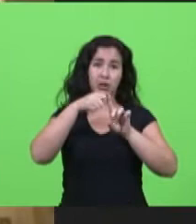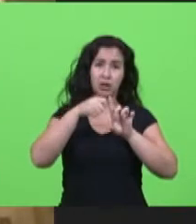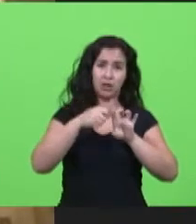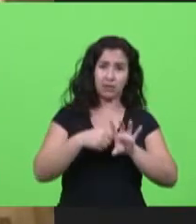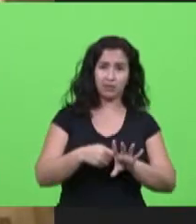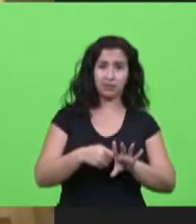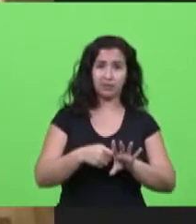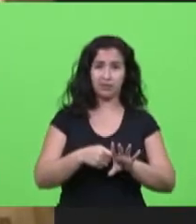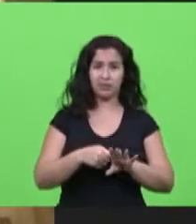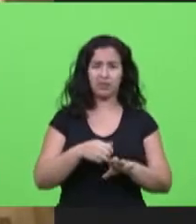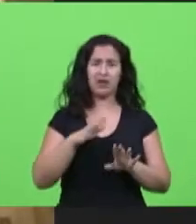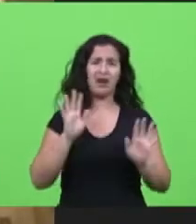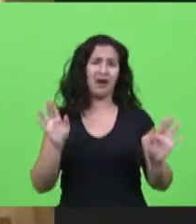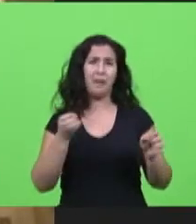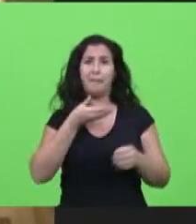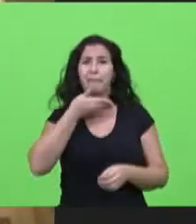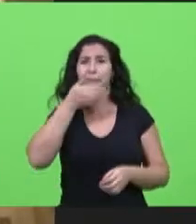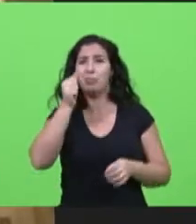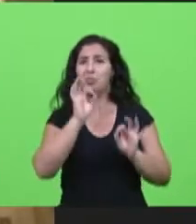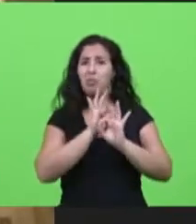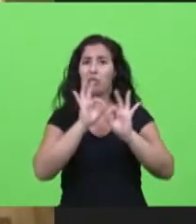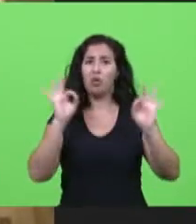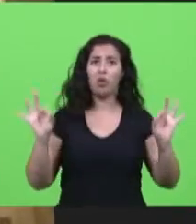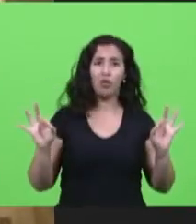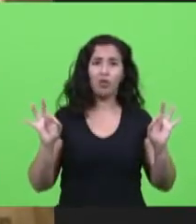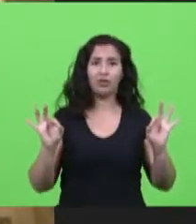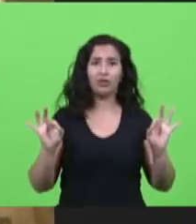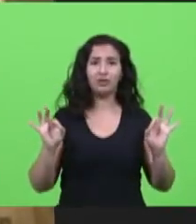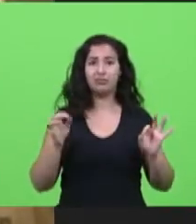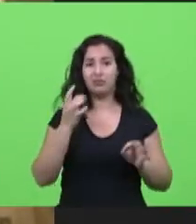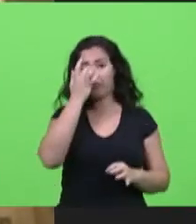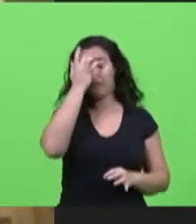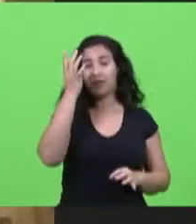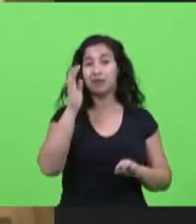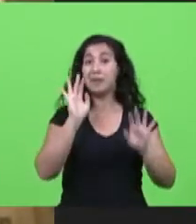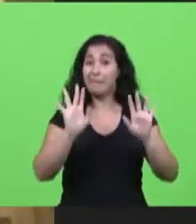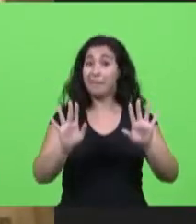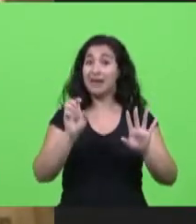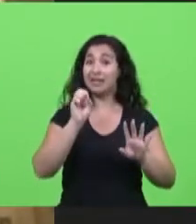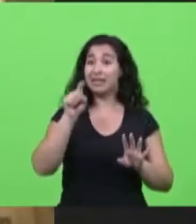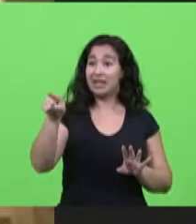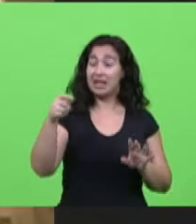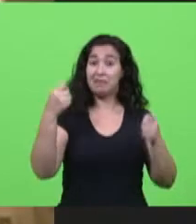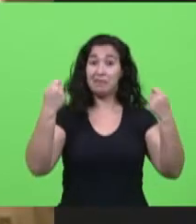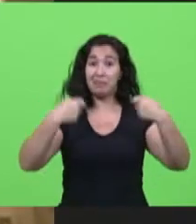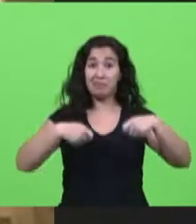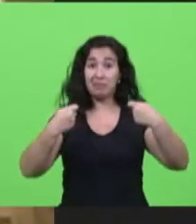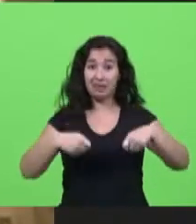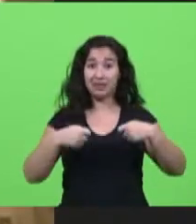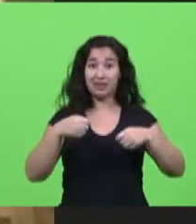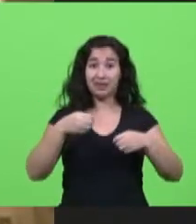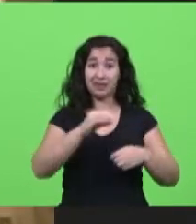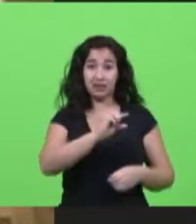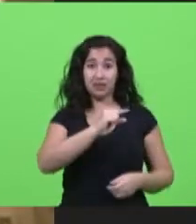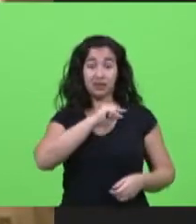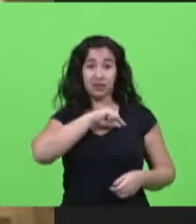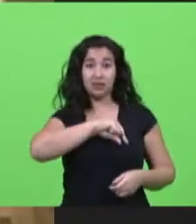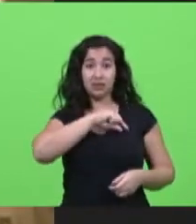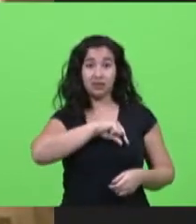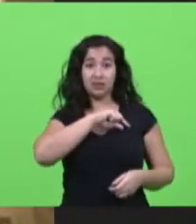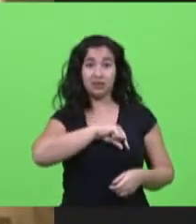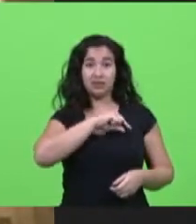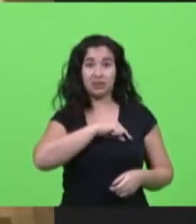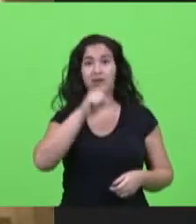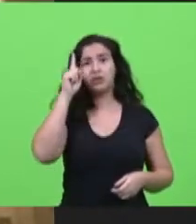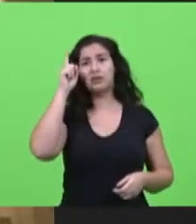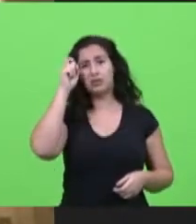muito bom. Para quem tem um salário garantido, é muito cômodo. Mas para quem não tem e precisa fazer seu salário e sustentar sua família, é muito difícil. Eu não entrei